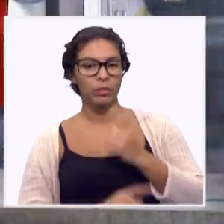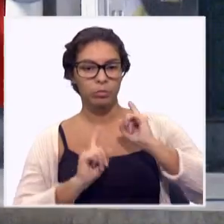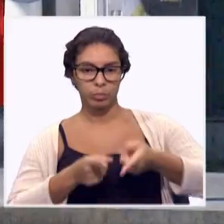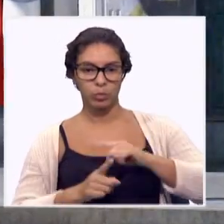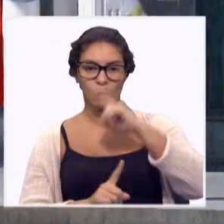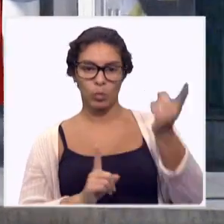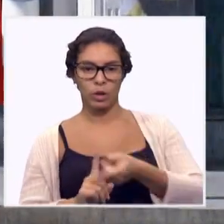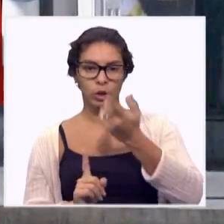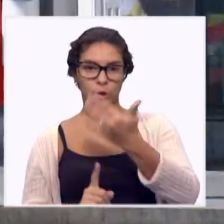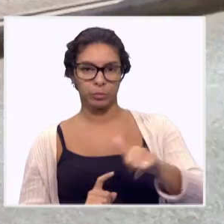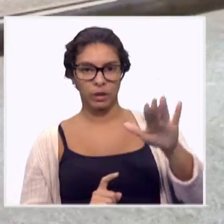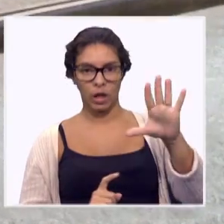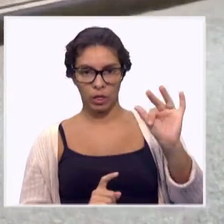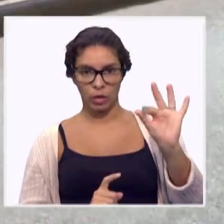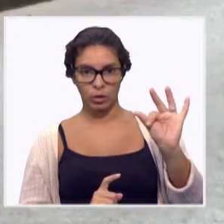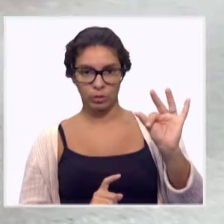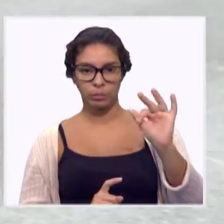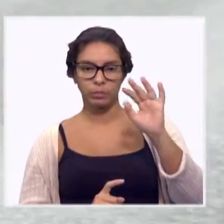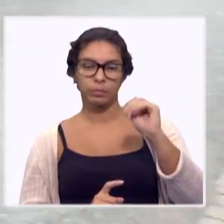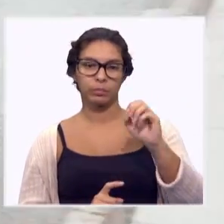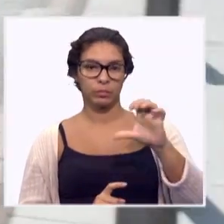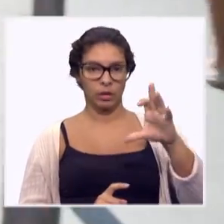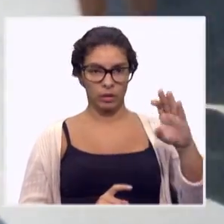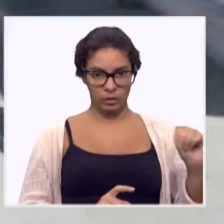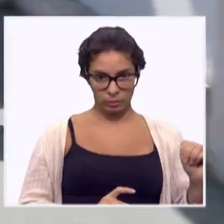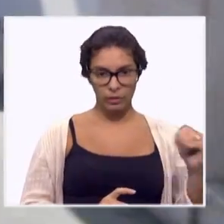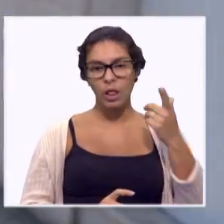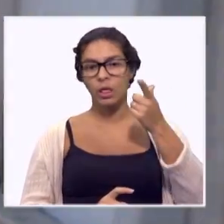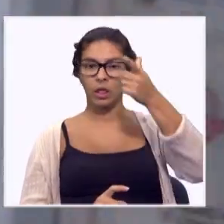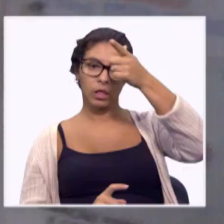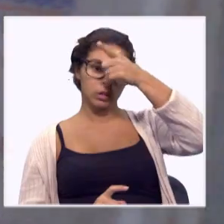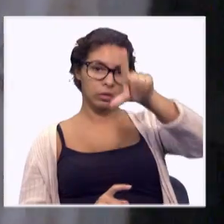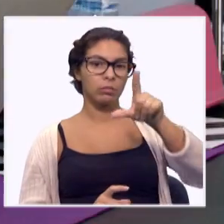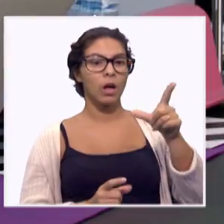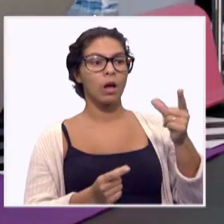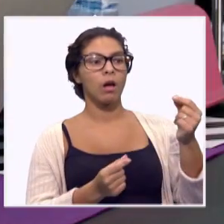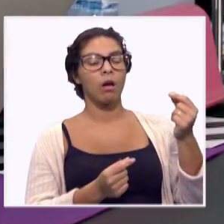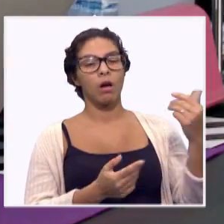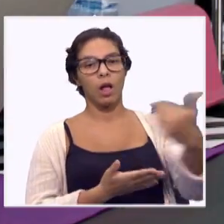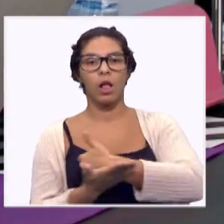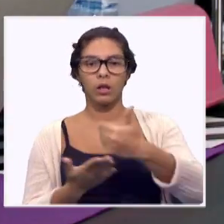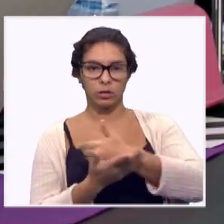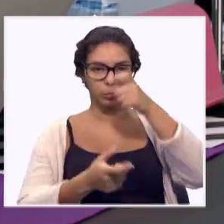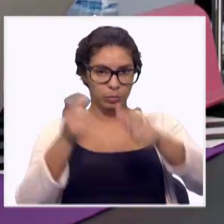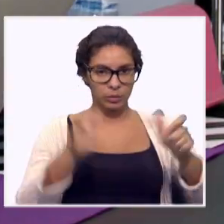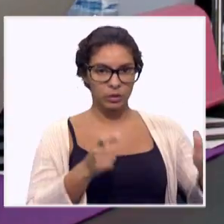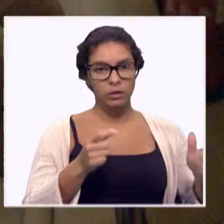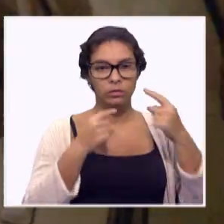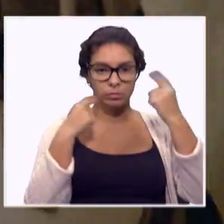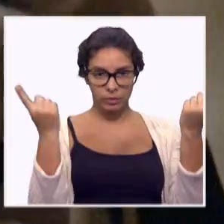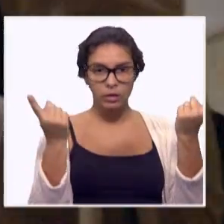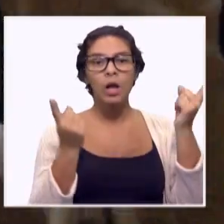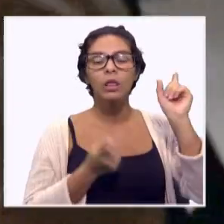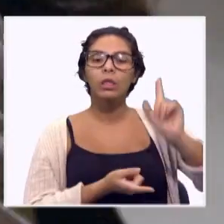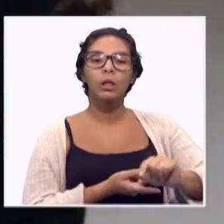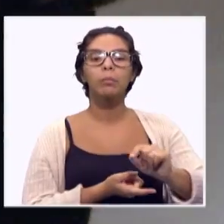Eu comecei em 2014 na ESCS, licenciatura de Relações Públicas e Comunicação Empresarial. Eu